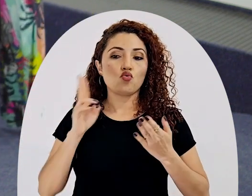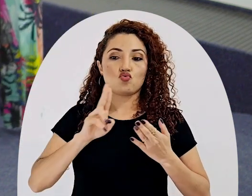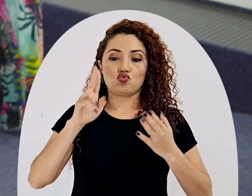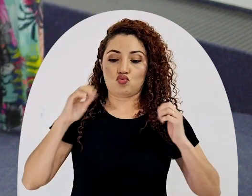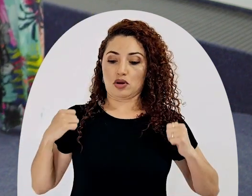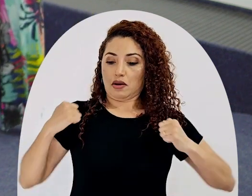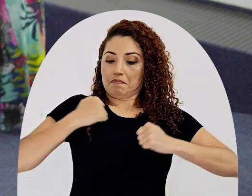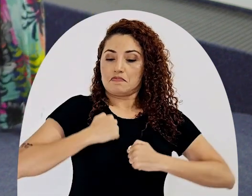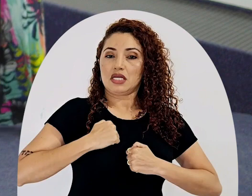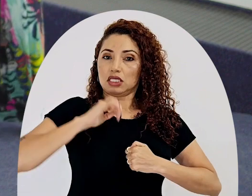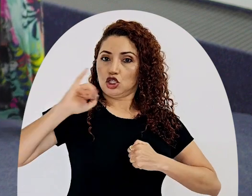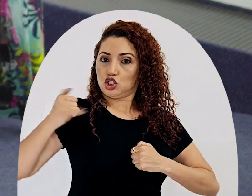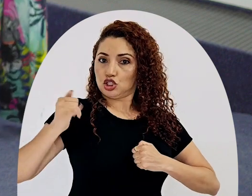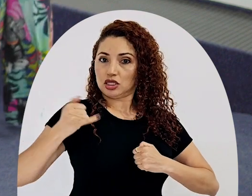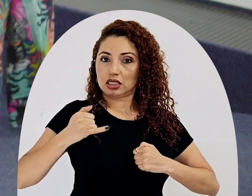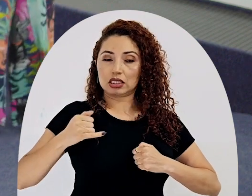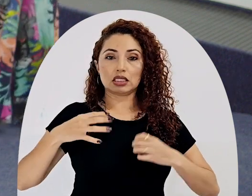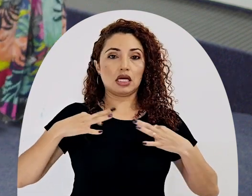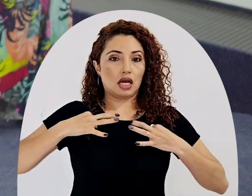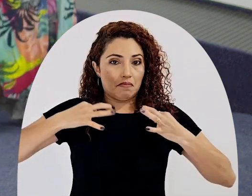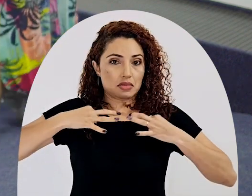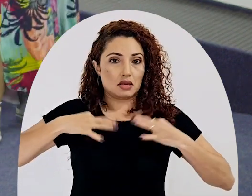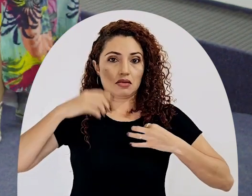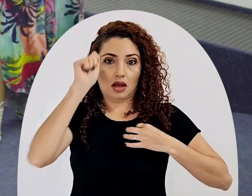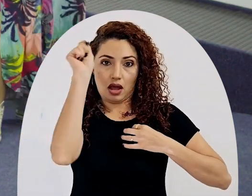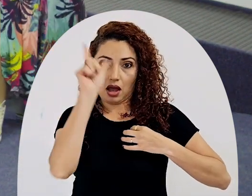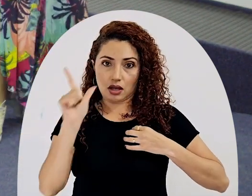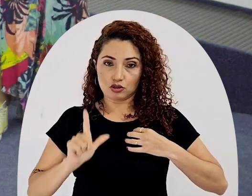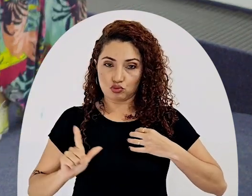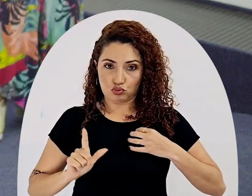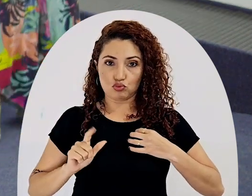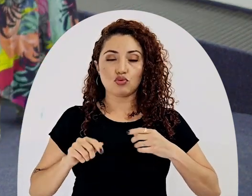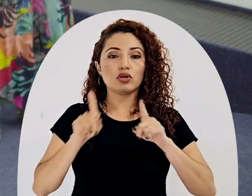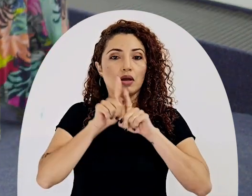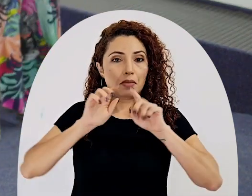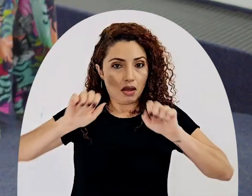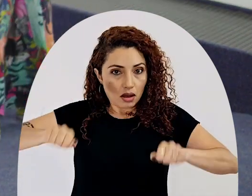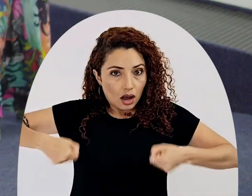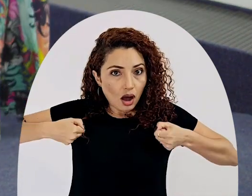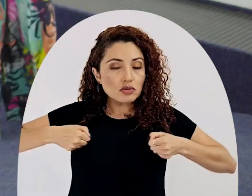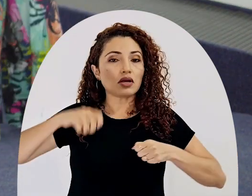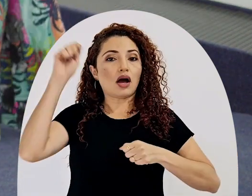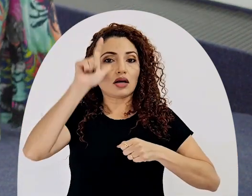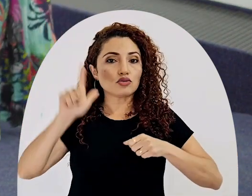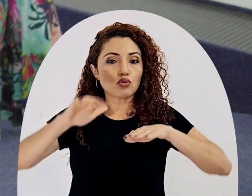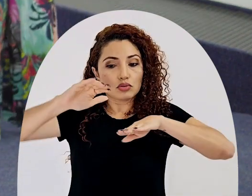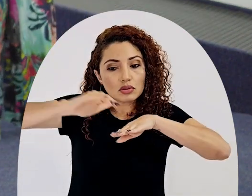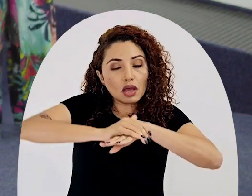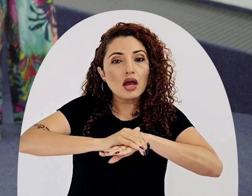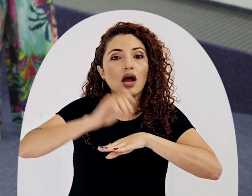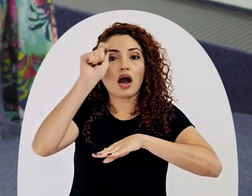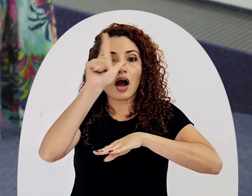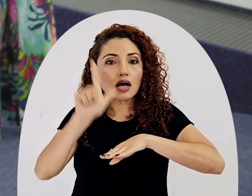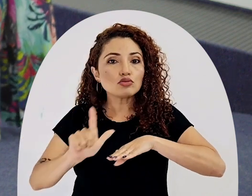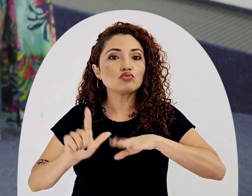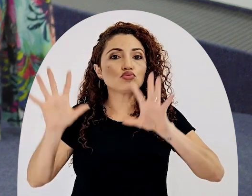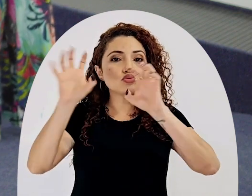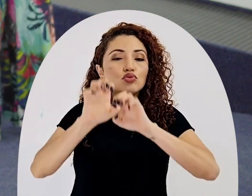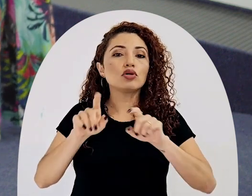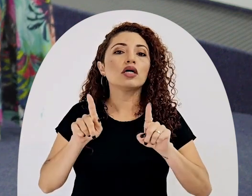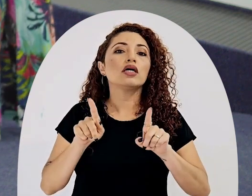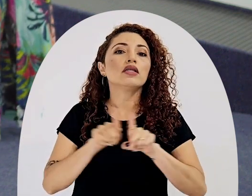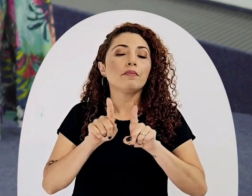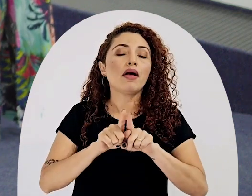camiseta azul por baixo, calça azul, tênis azul marinho, piercing na orelha